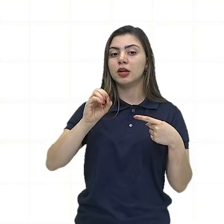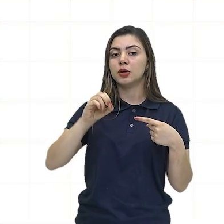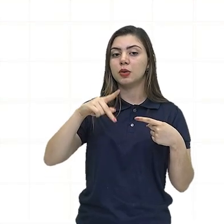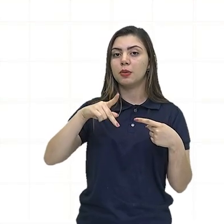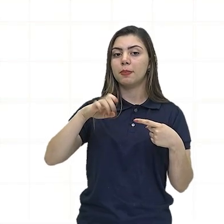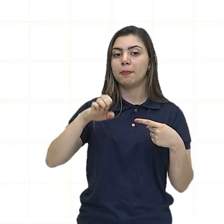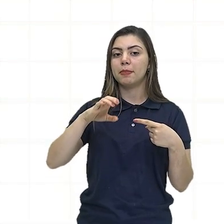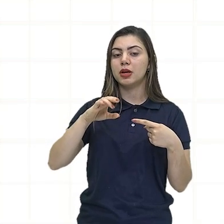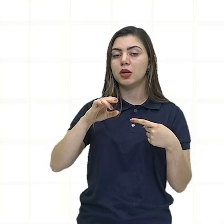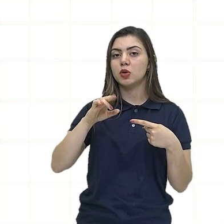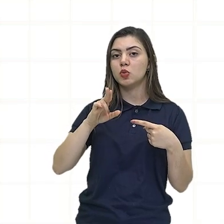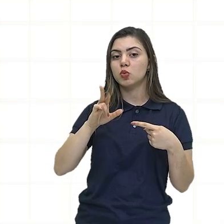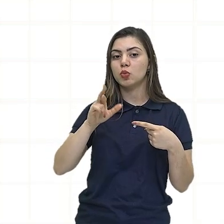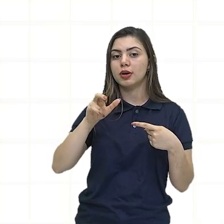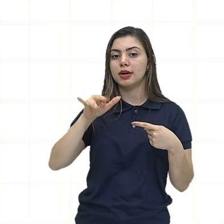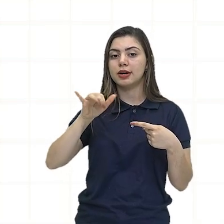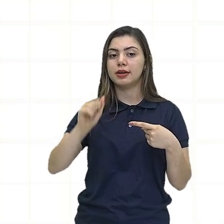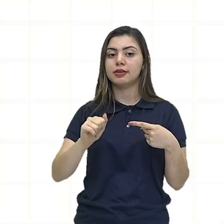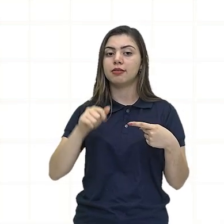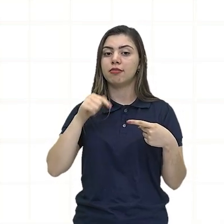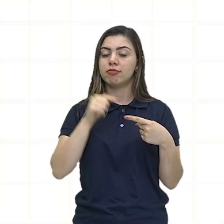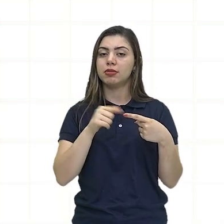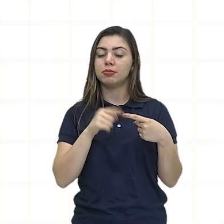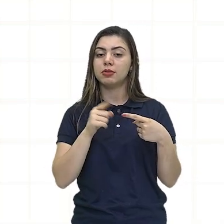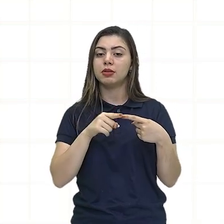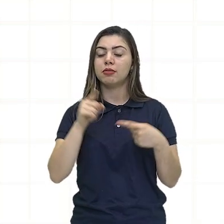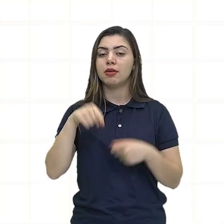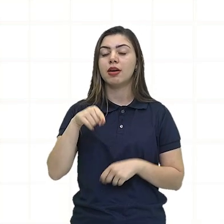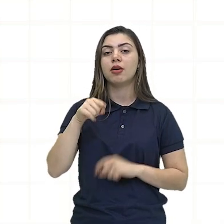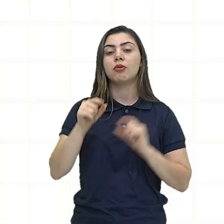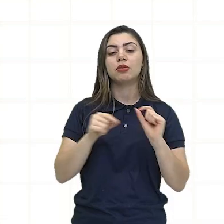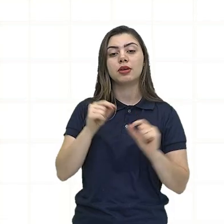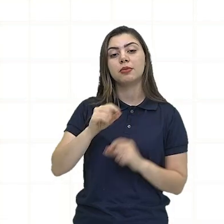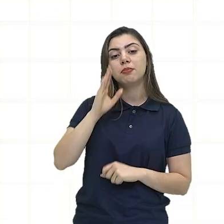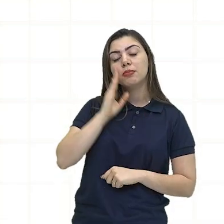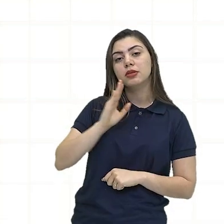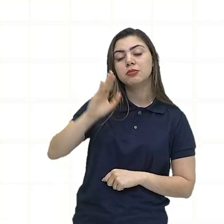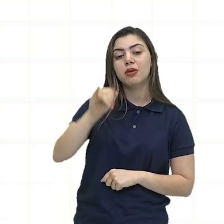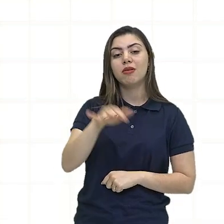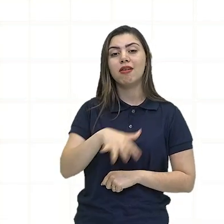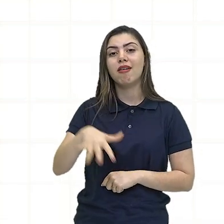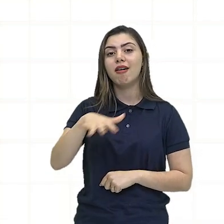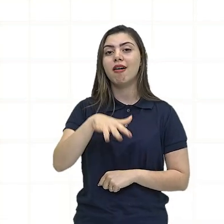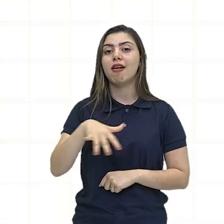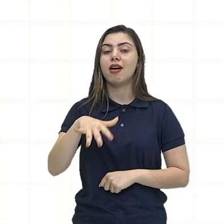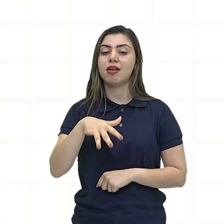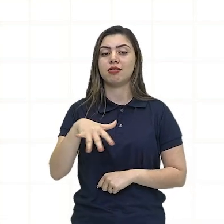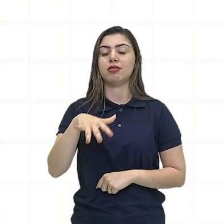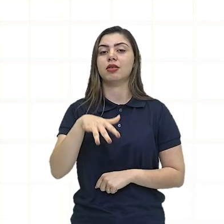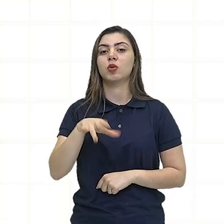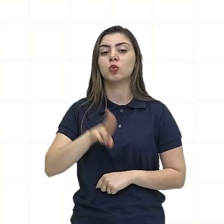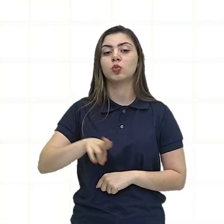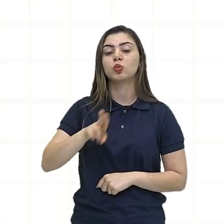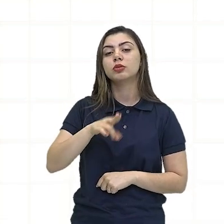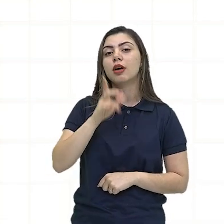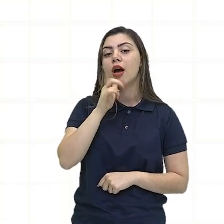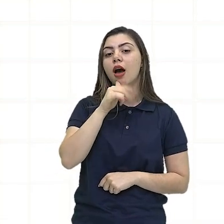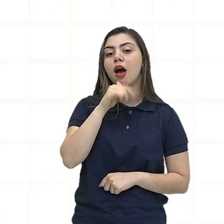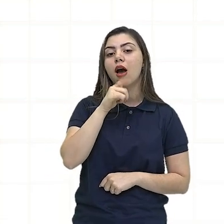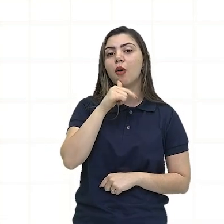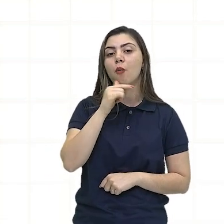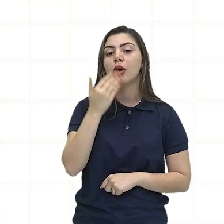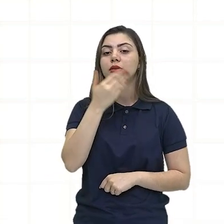E esse setor, ele é o responsável principal pelo uso da água doce, principalmente